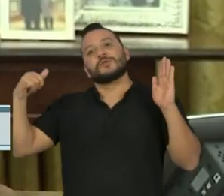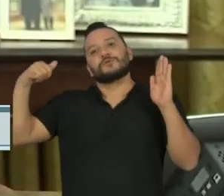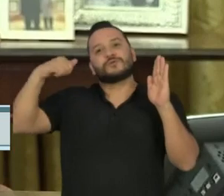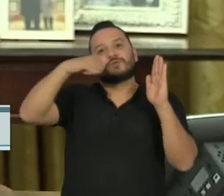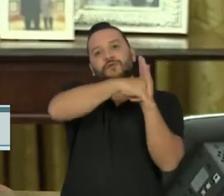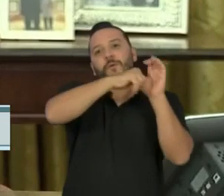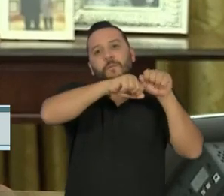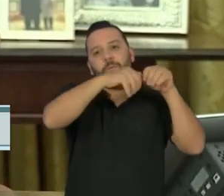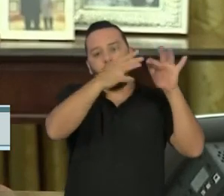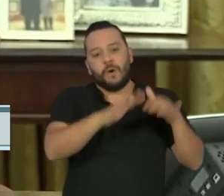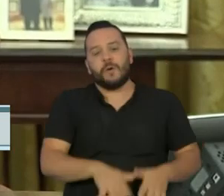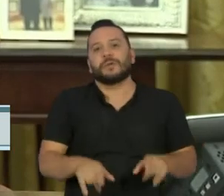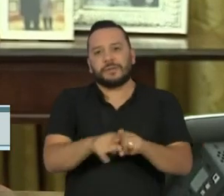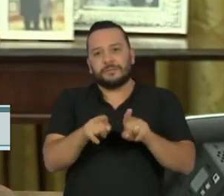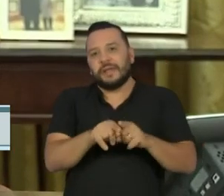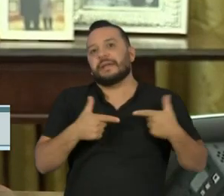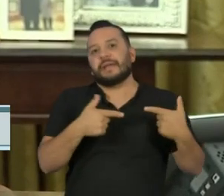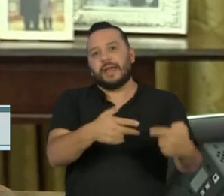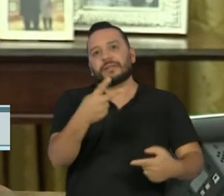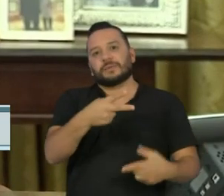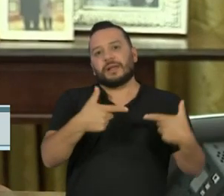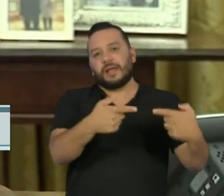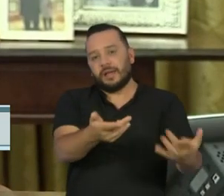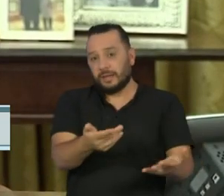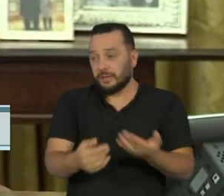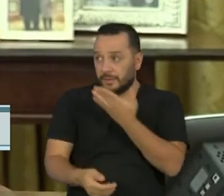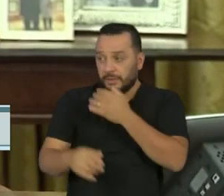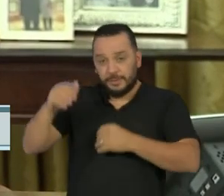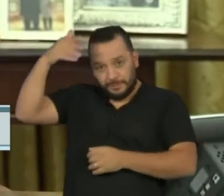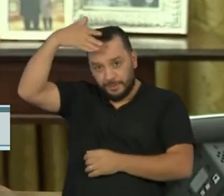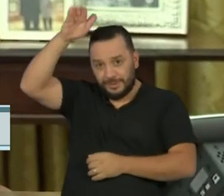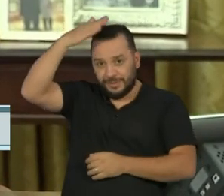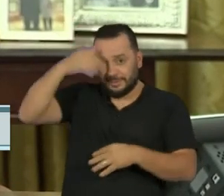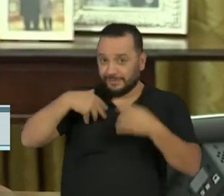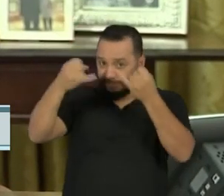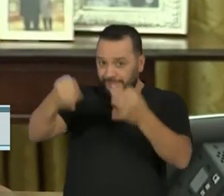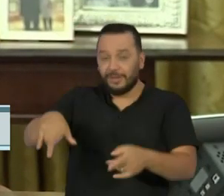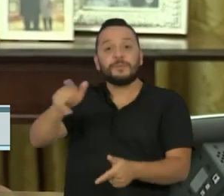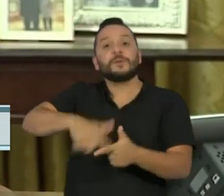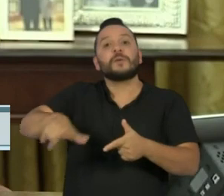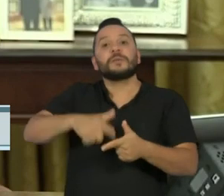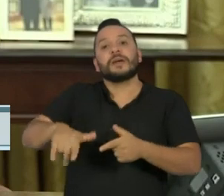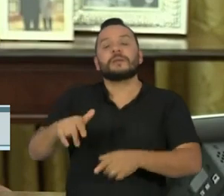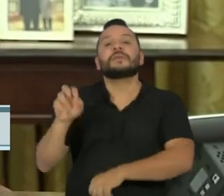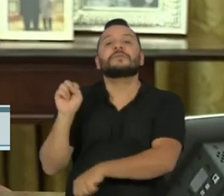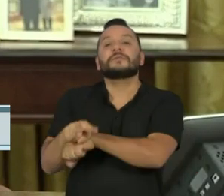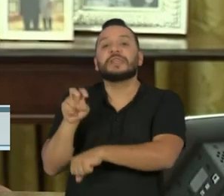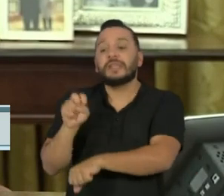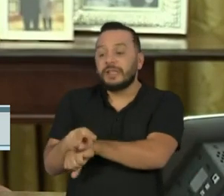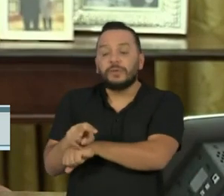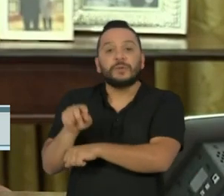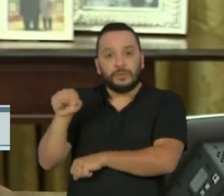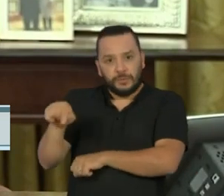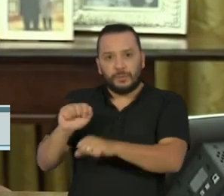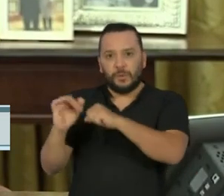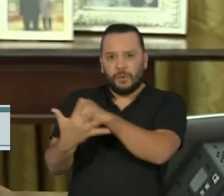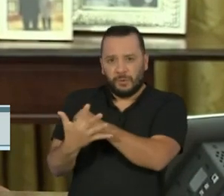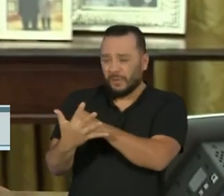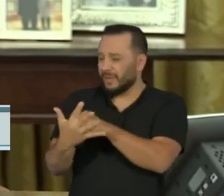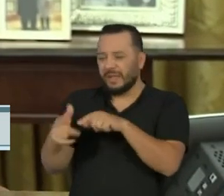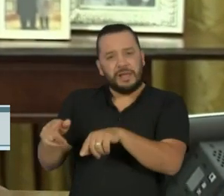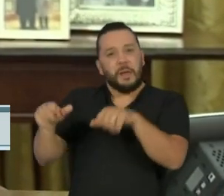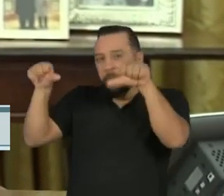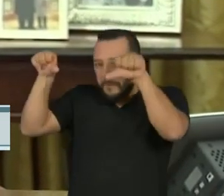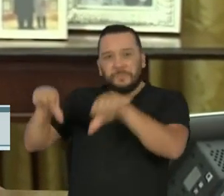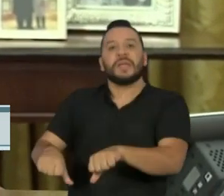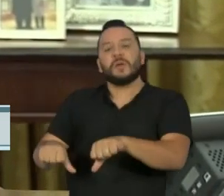O presidente dos Estados Unidos, Donald Trump, descreveu a crise do coronavírus como algo pior do que os ataques à